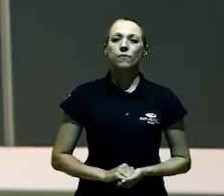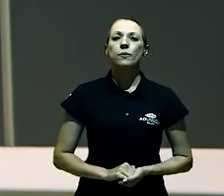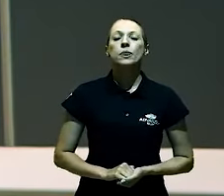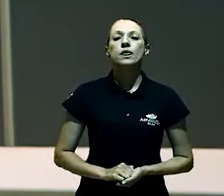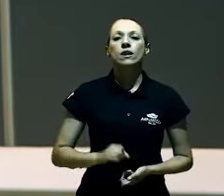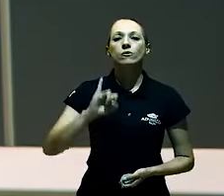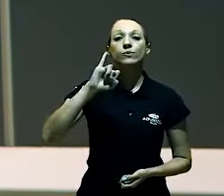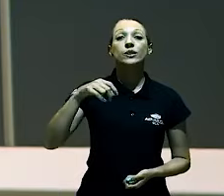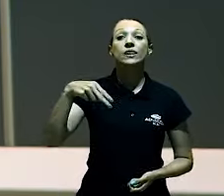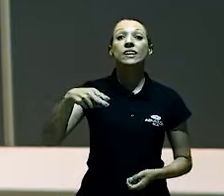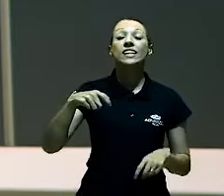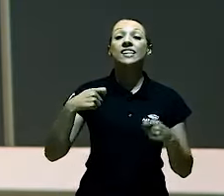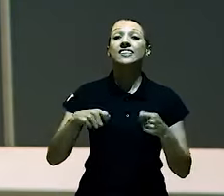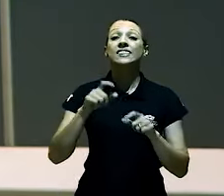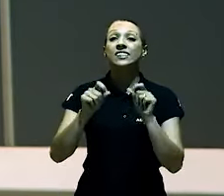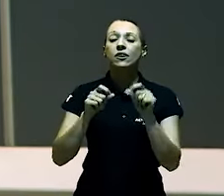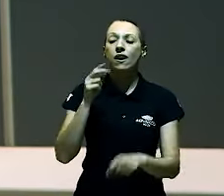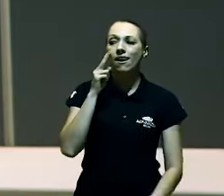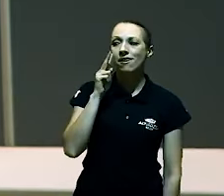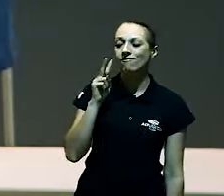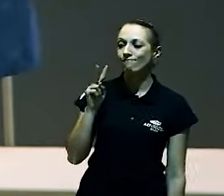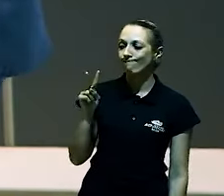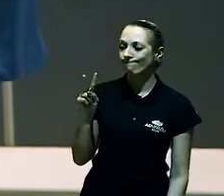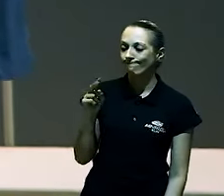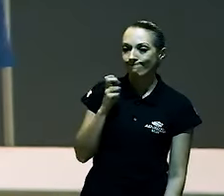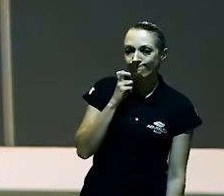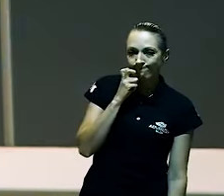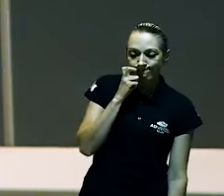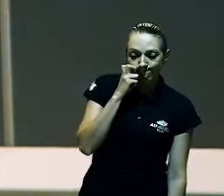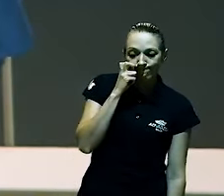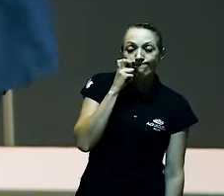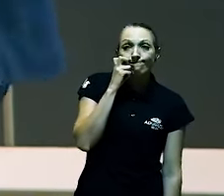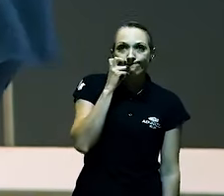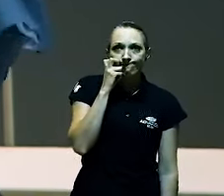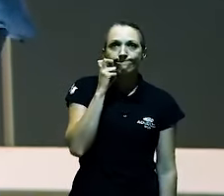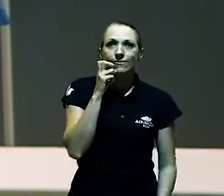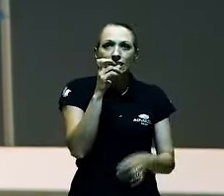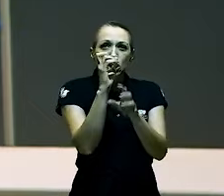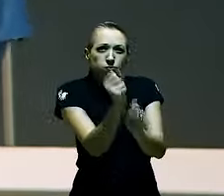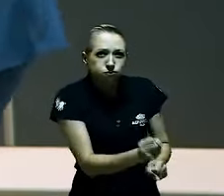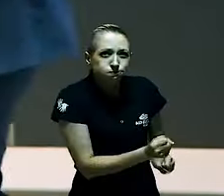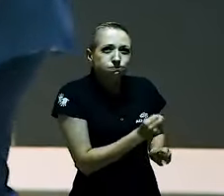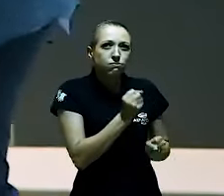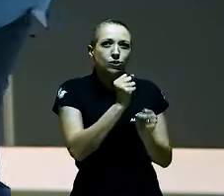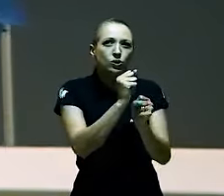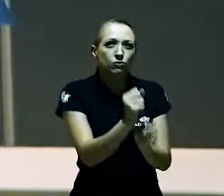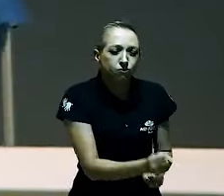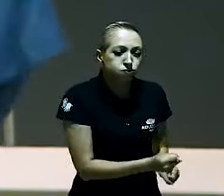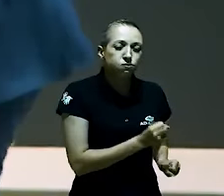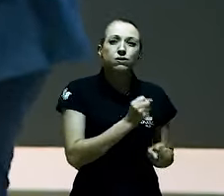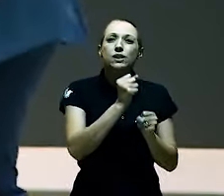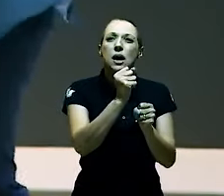Jonas precisa olhar para a cara dos marinheiros e dizer: não, vamos remar mais um pouco. O mar está difícil, mas esse homem não pode